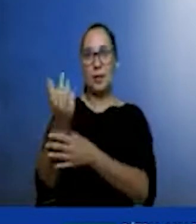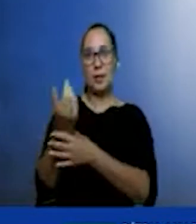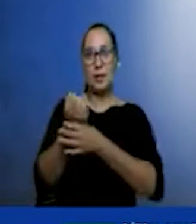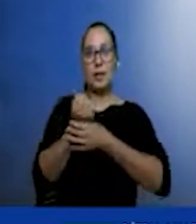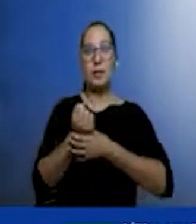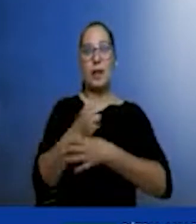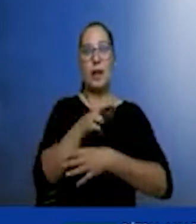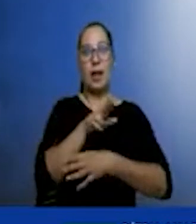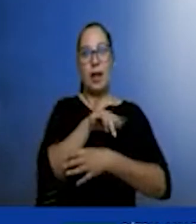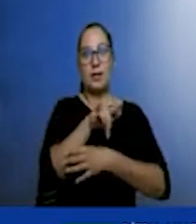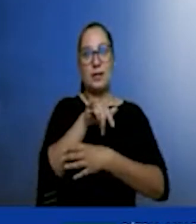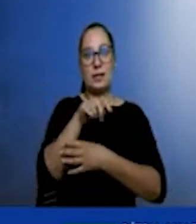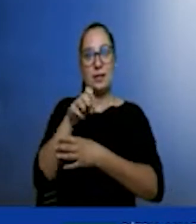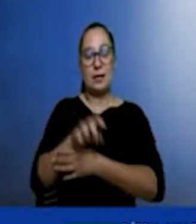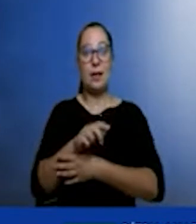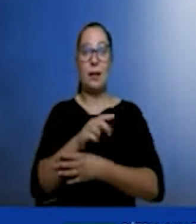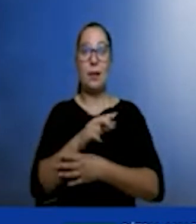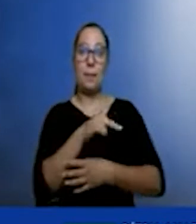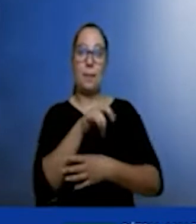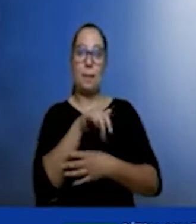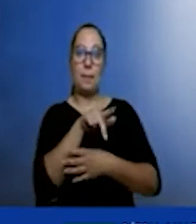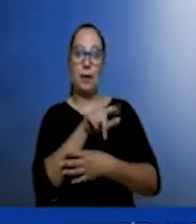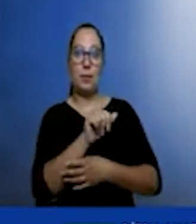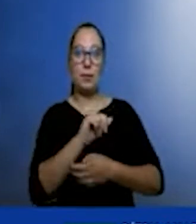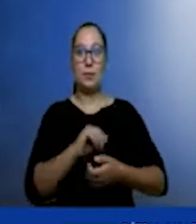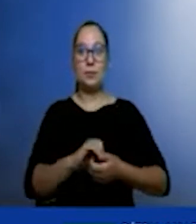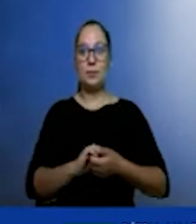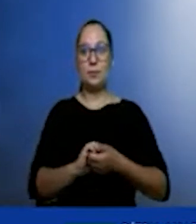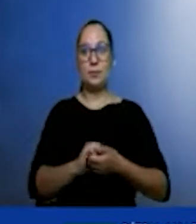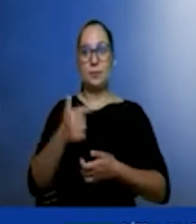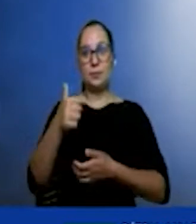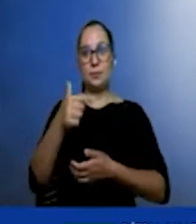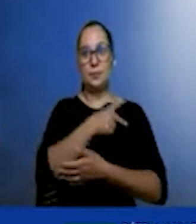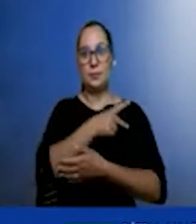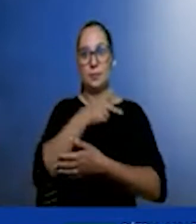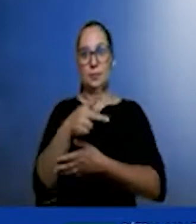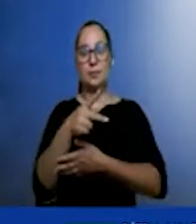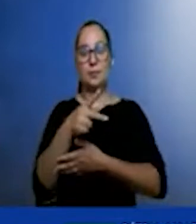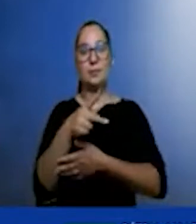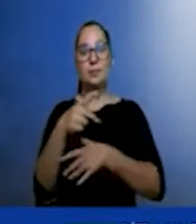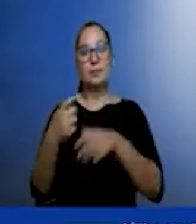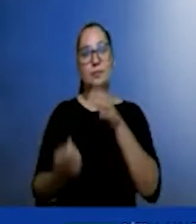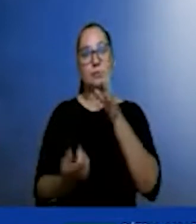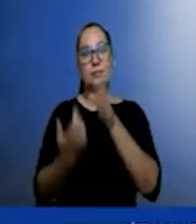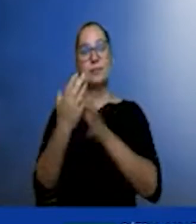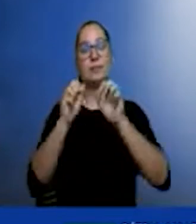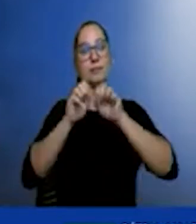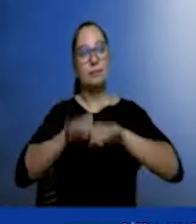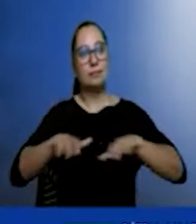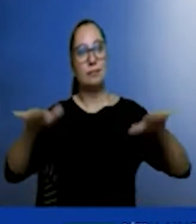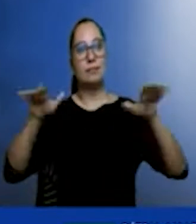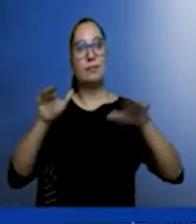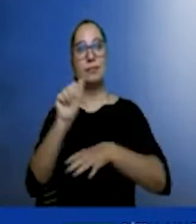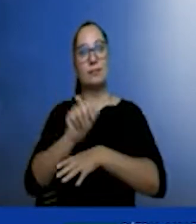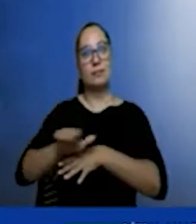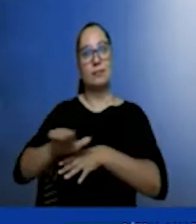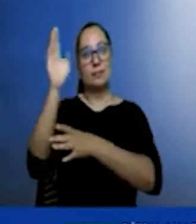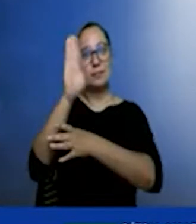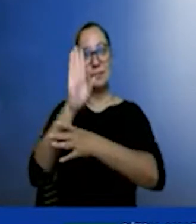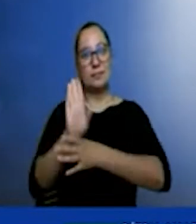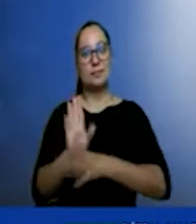Raizen, Paula Kowarski. O vice-presidente de Geração Distribuída da Associação Brasileira de